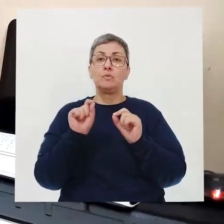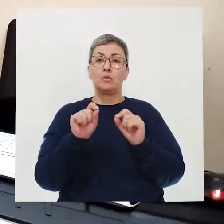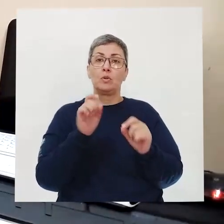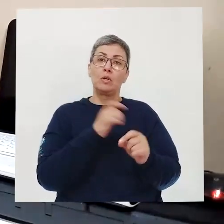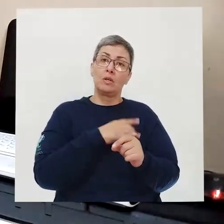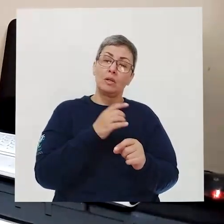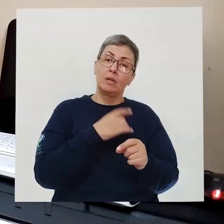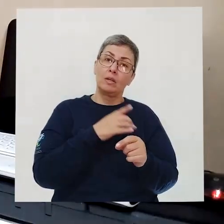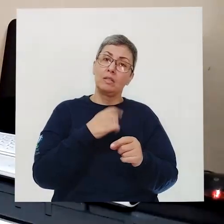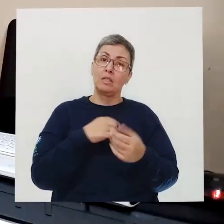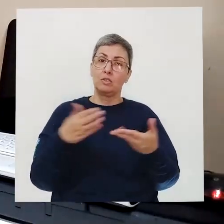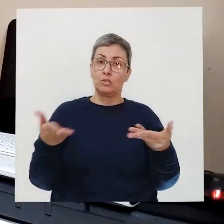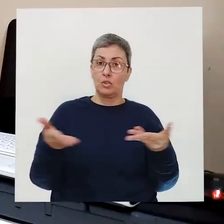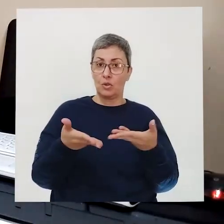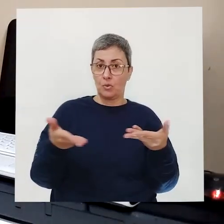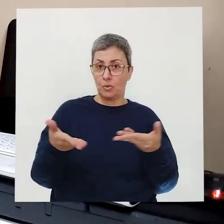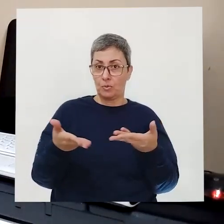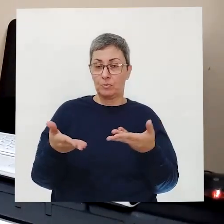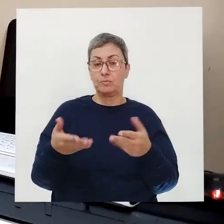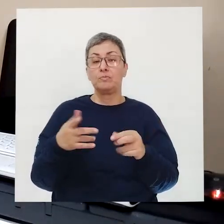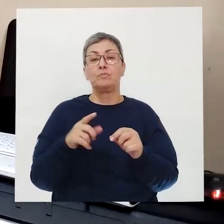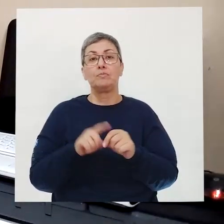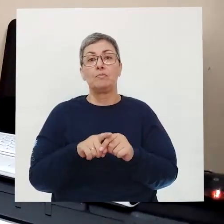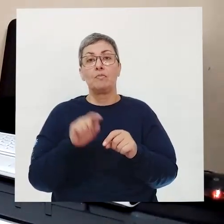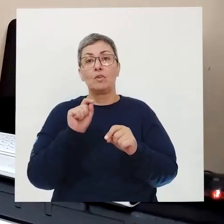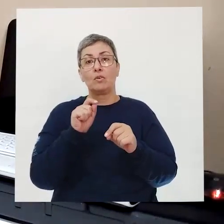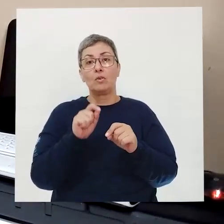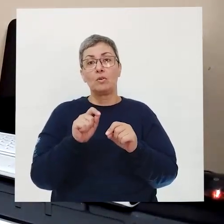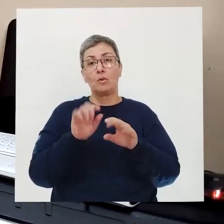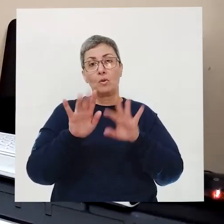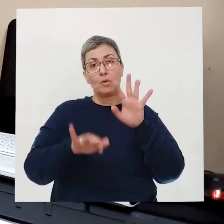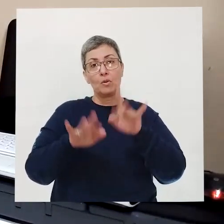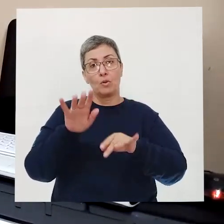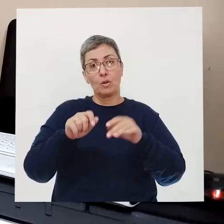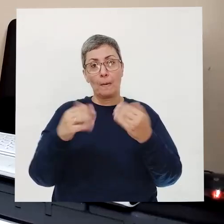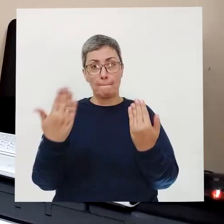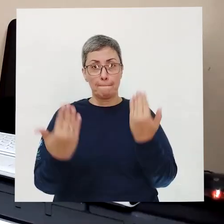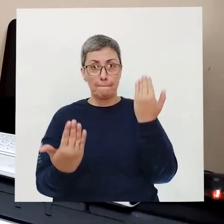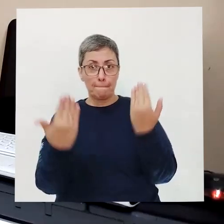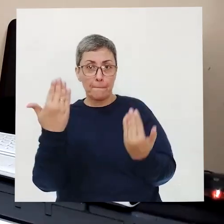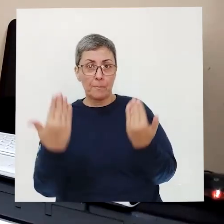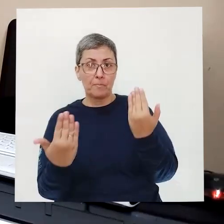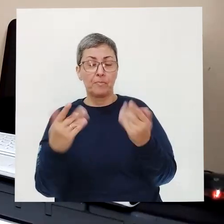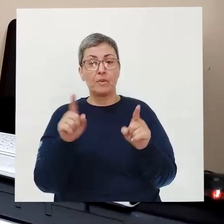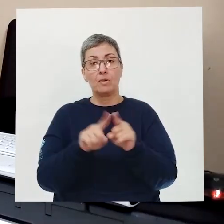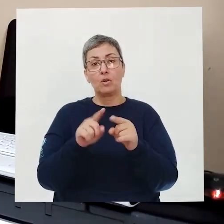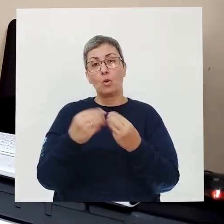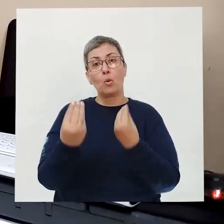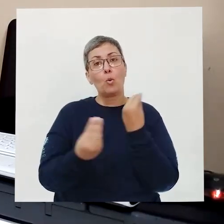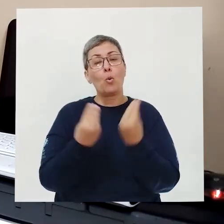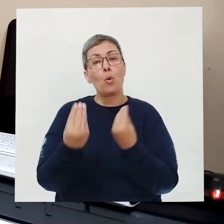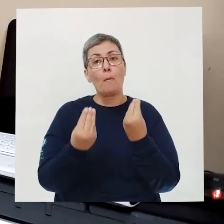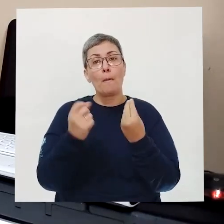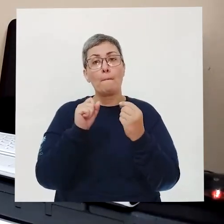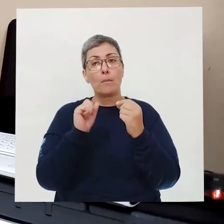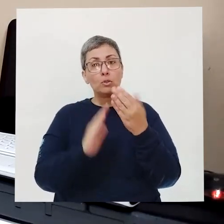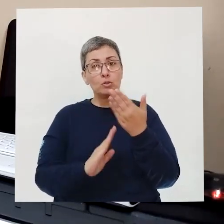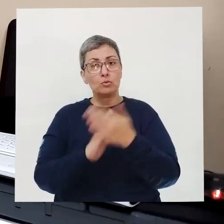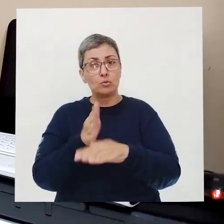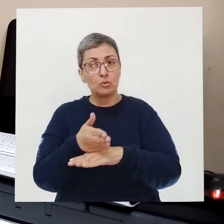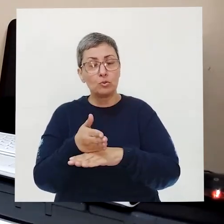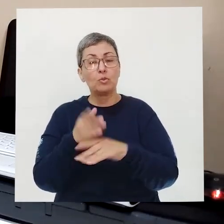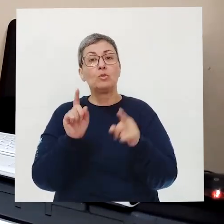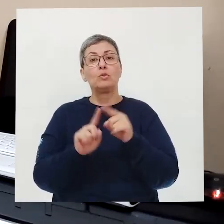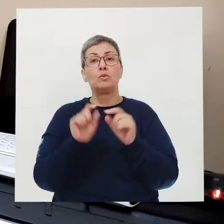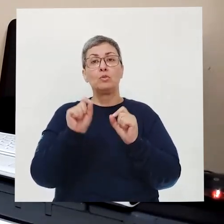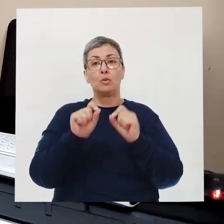e medos da atualidade, né? E fazer algumas comparações e como poder superá-los. Isso